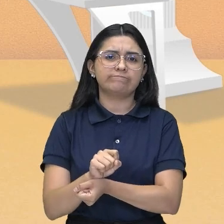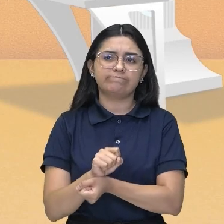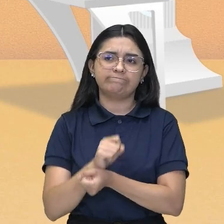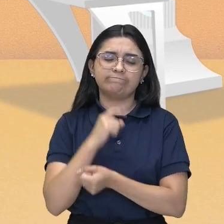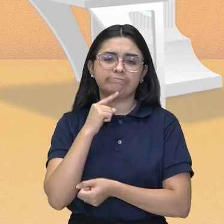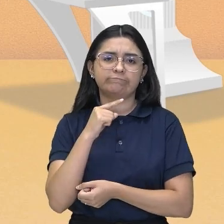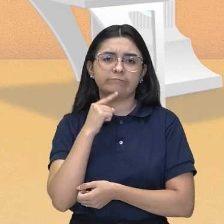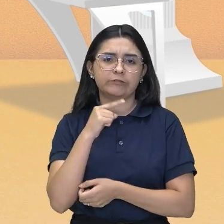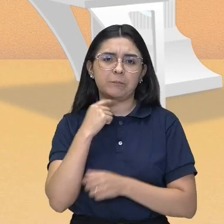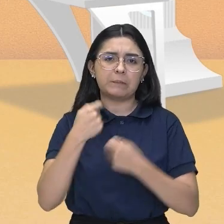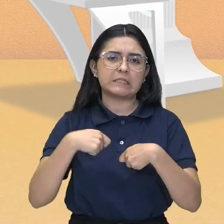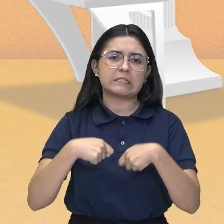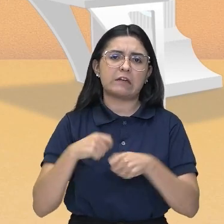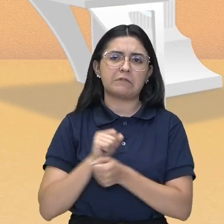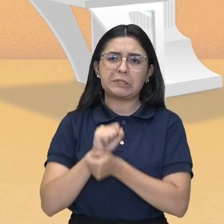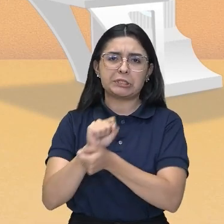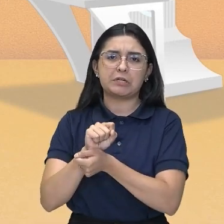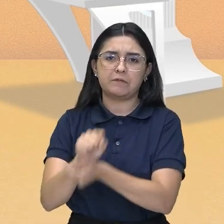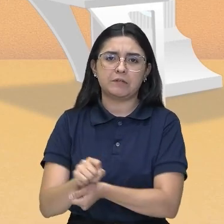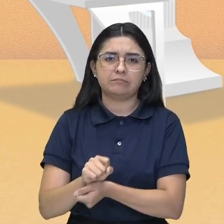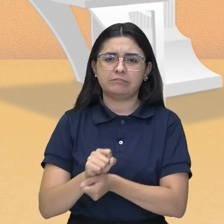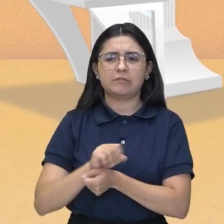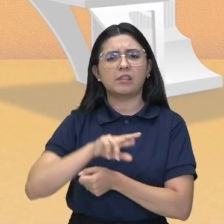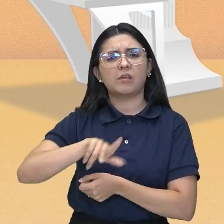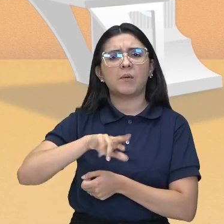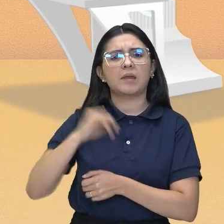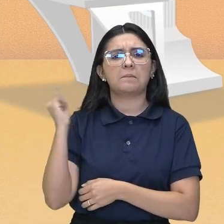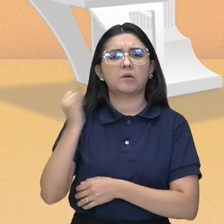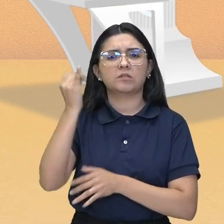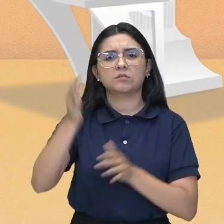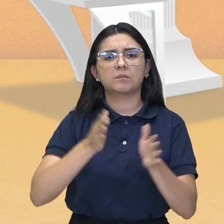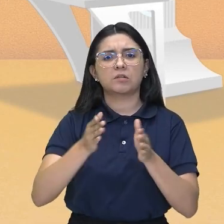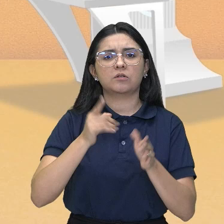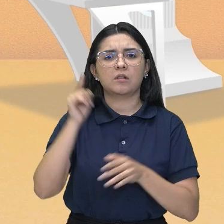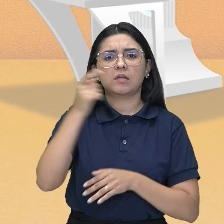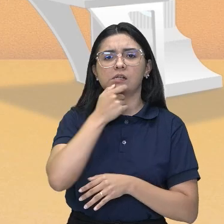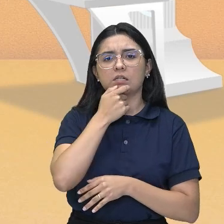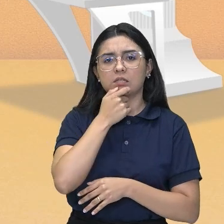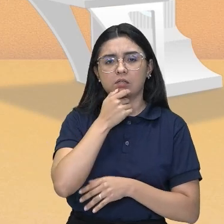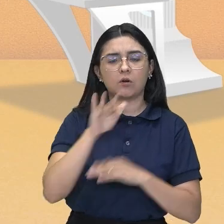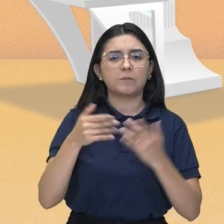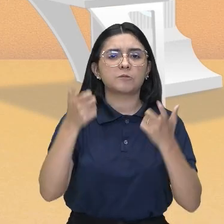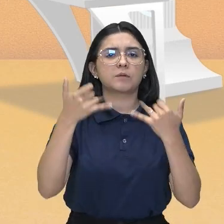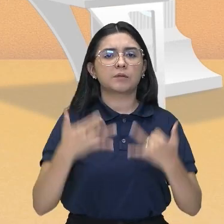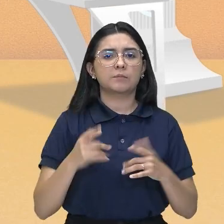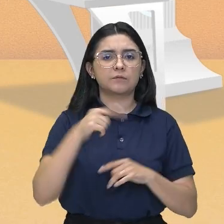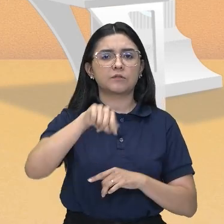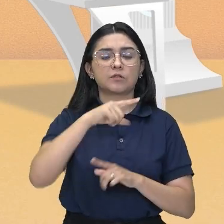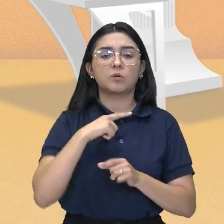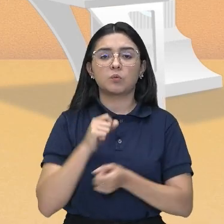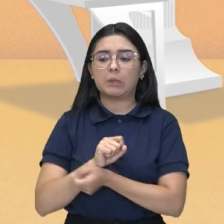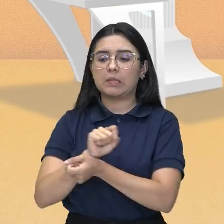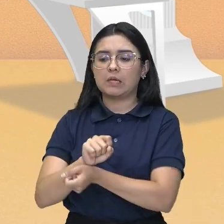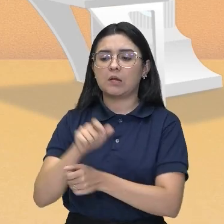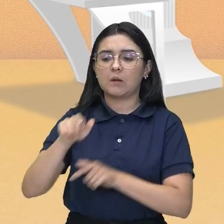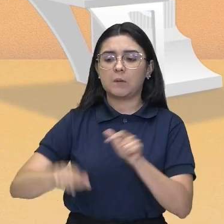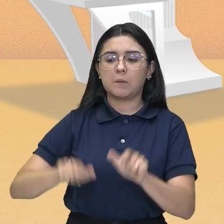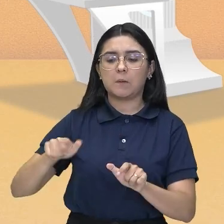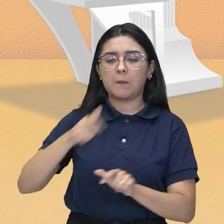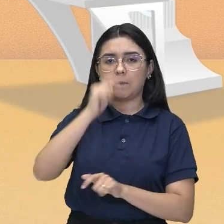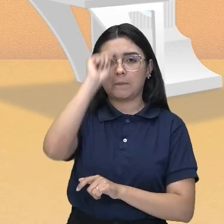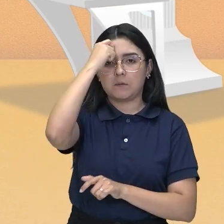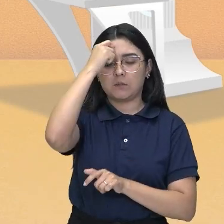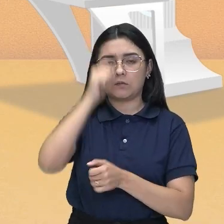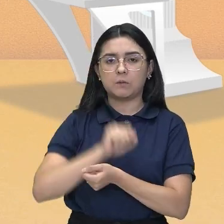mais necessária, não era mais importante, porque, como já falei para vocês algumas vezes, o negro